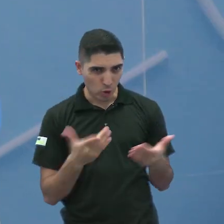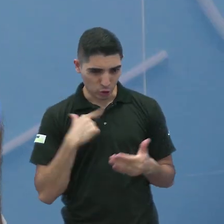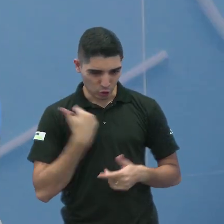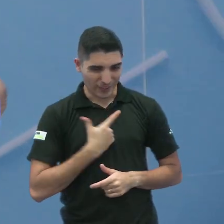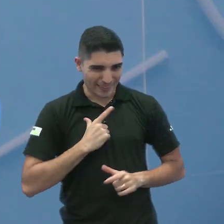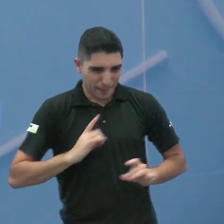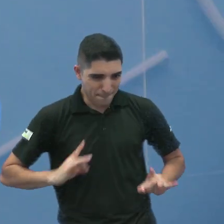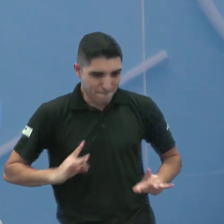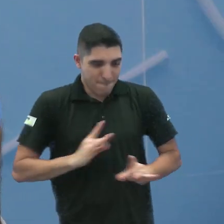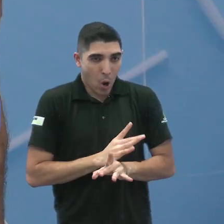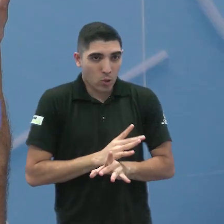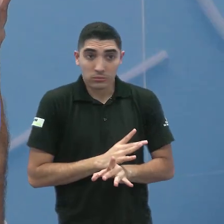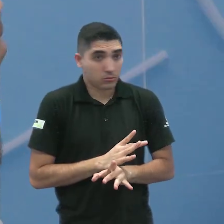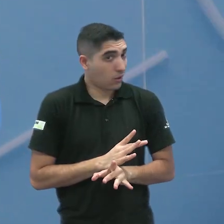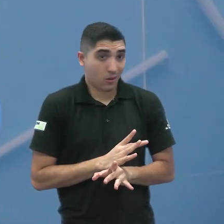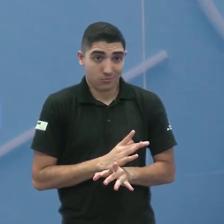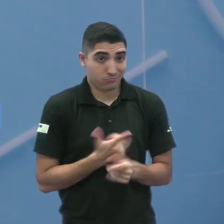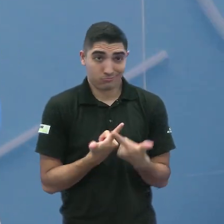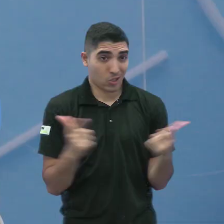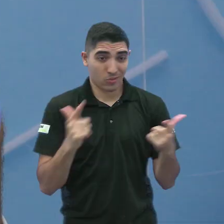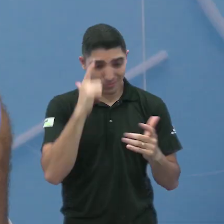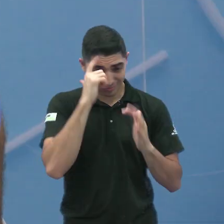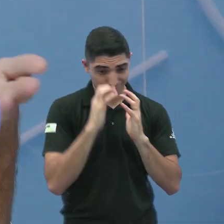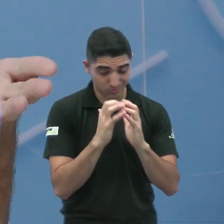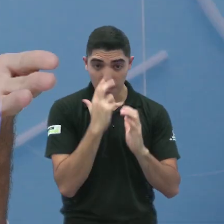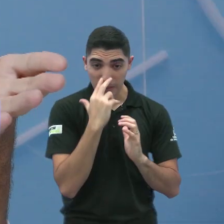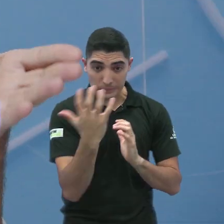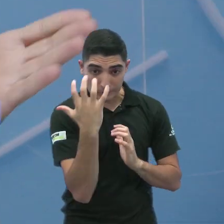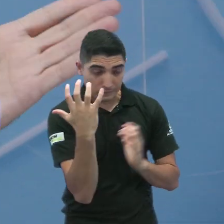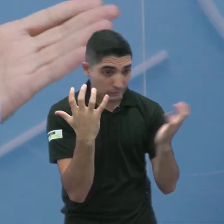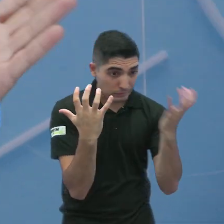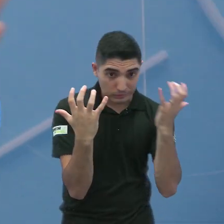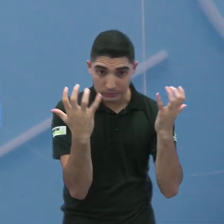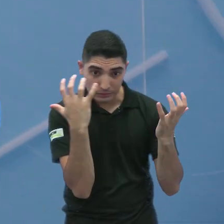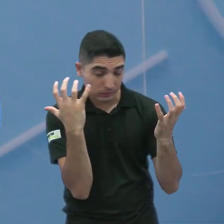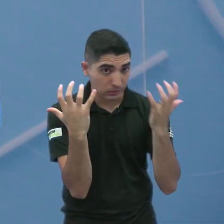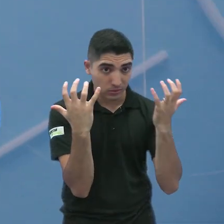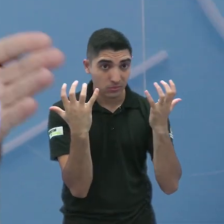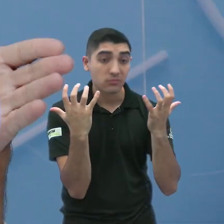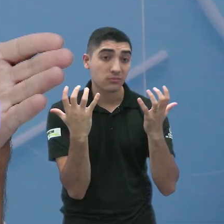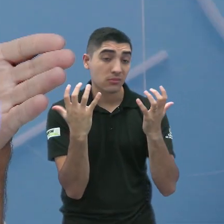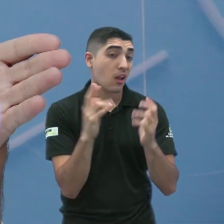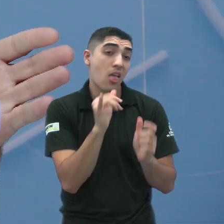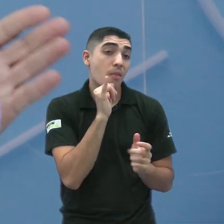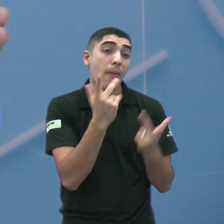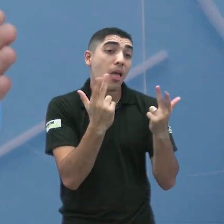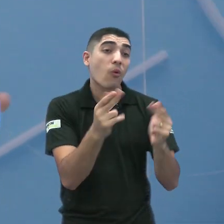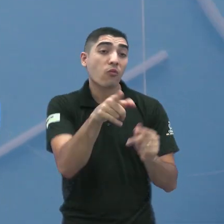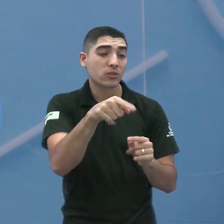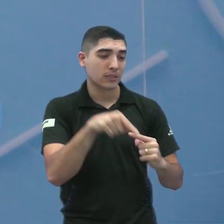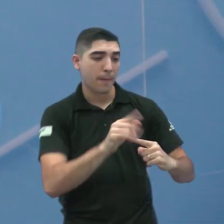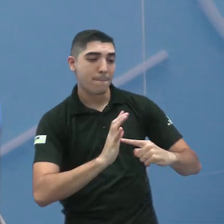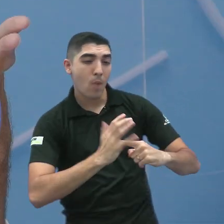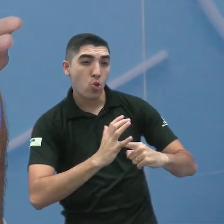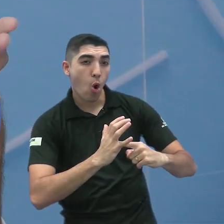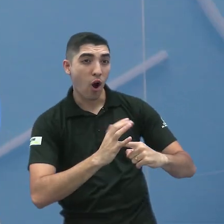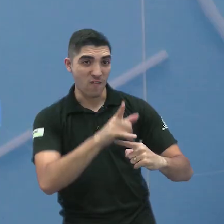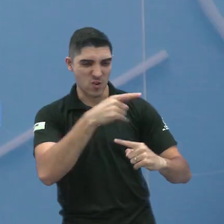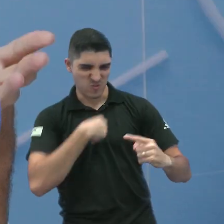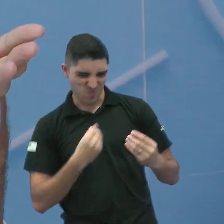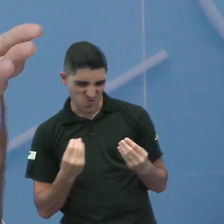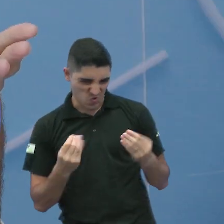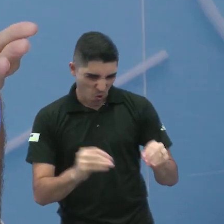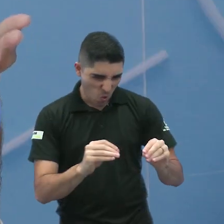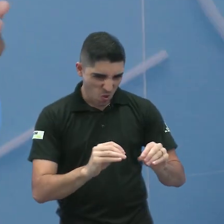muito demandante, é muita sobrecarga, isso vai cobrando um preço. É como você colocar uma turbina no motor que não está preparado, vai ter um preço, ele não